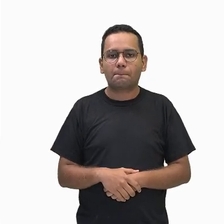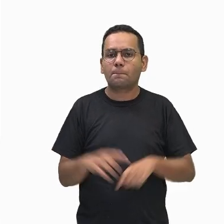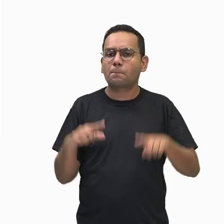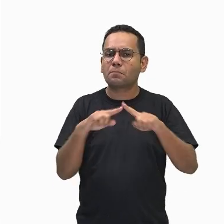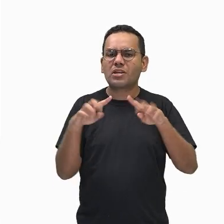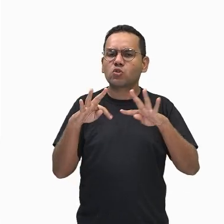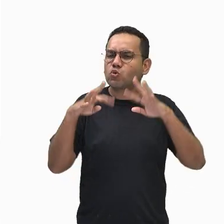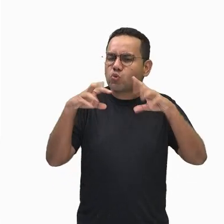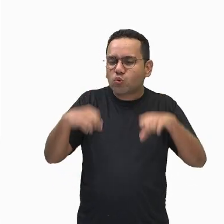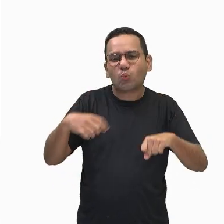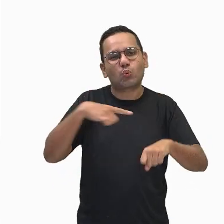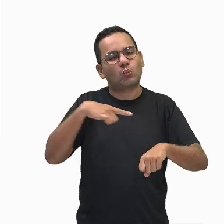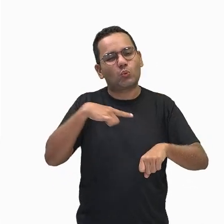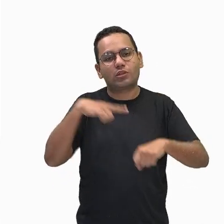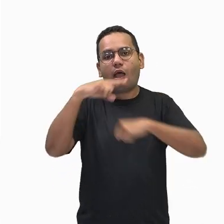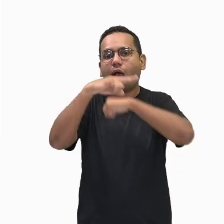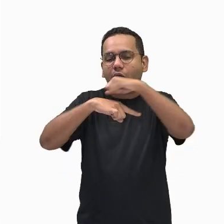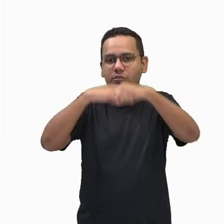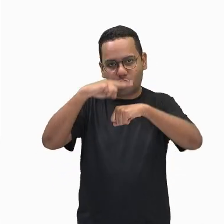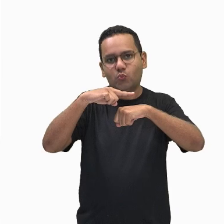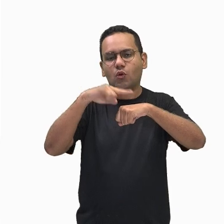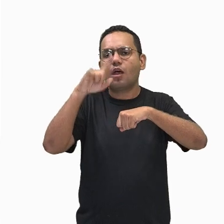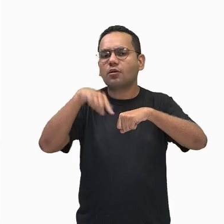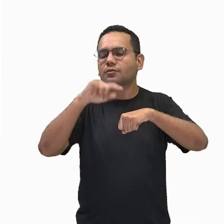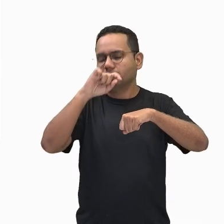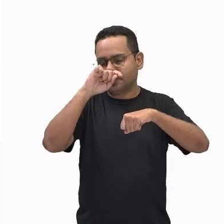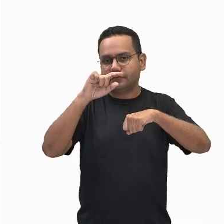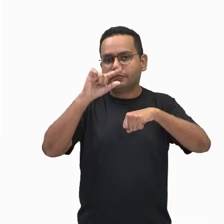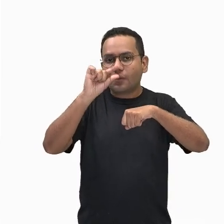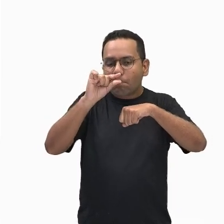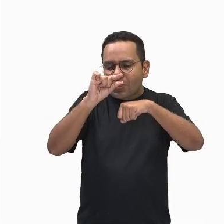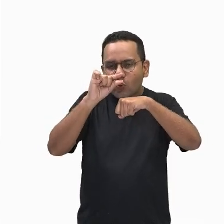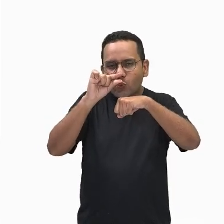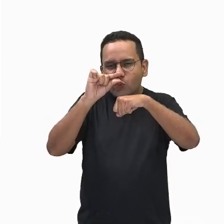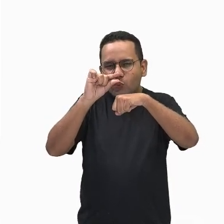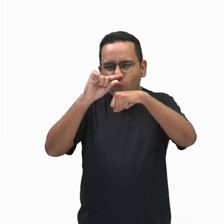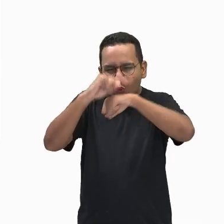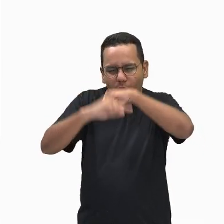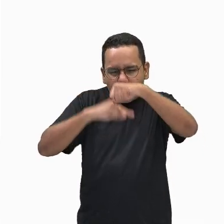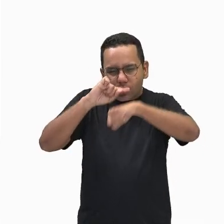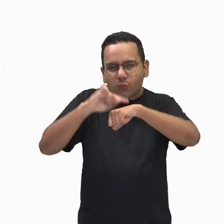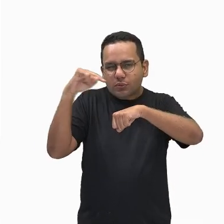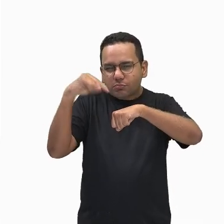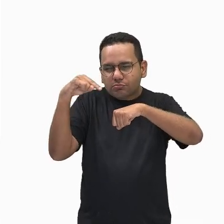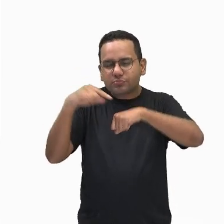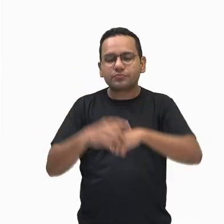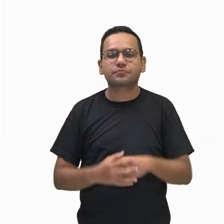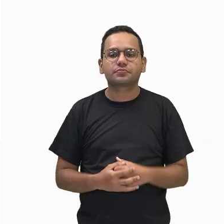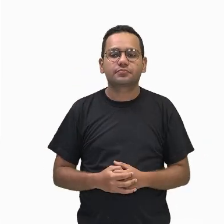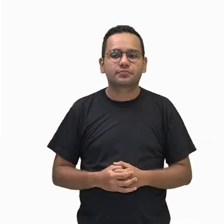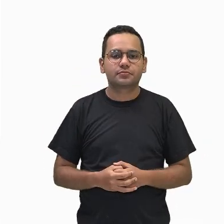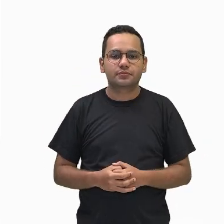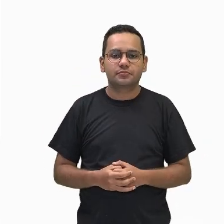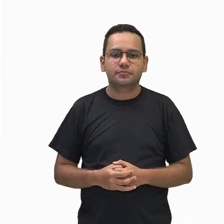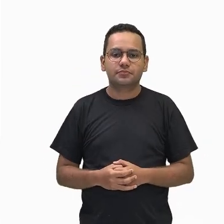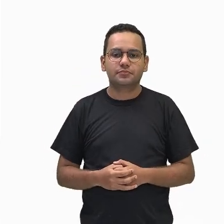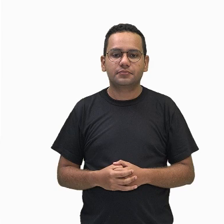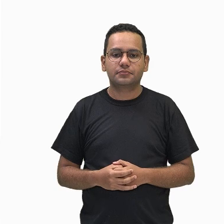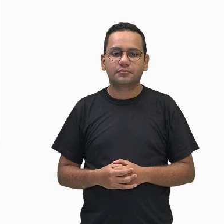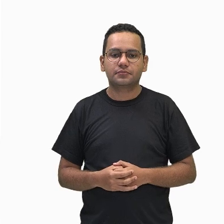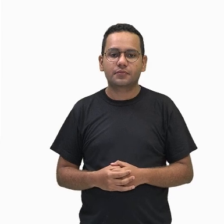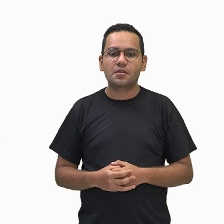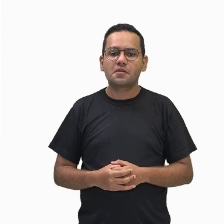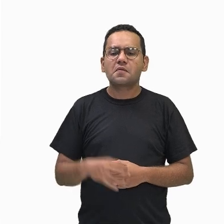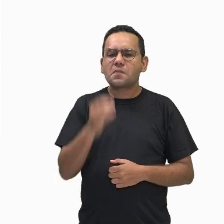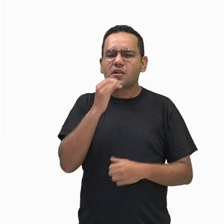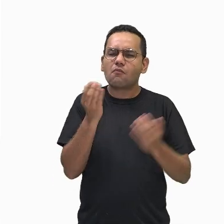são feitas de átomo, que a menor parte delas é o átomo. É como se fossem os blocos ou tijolos com